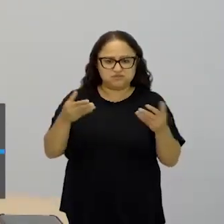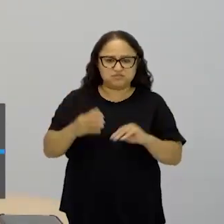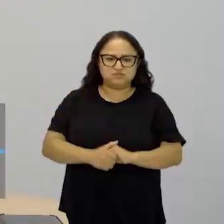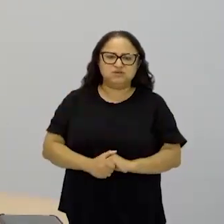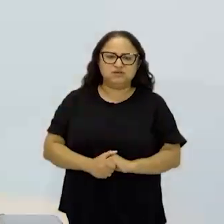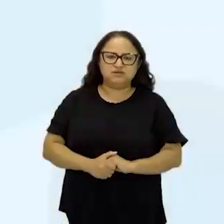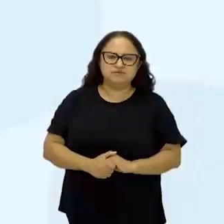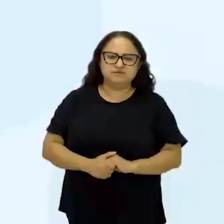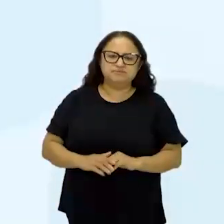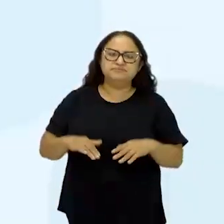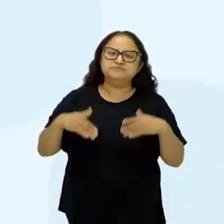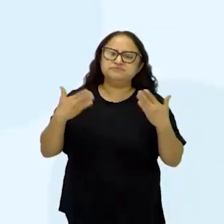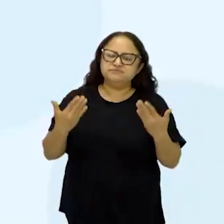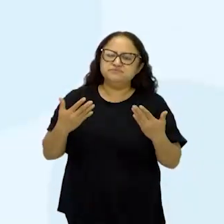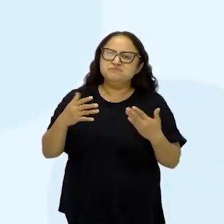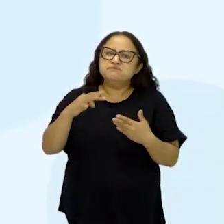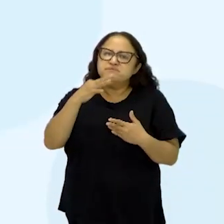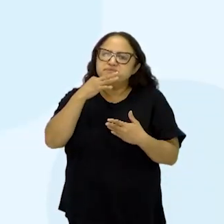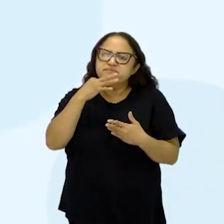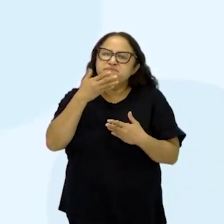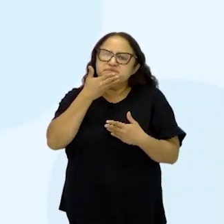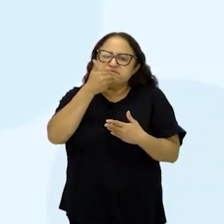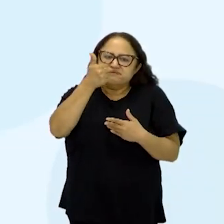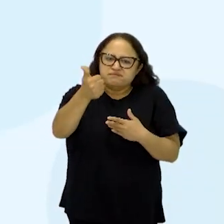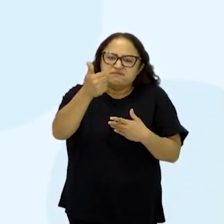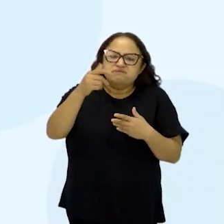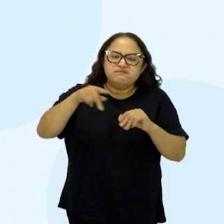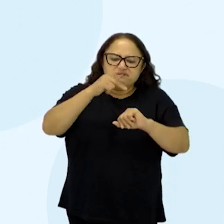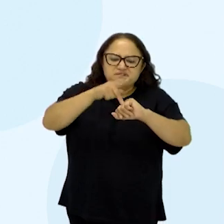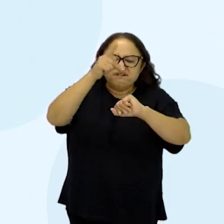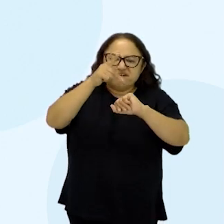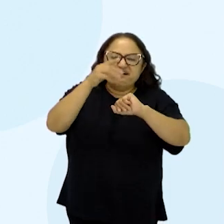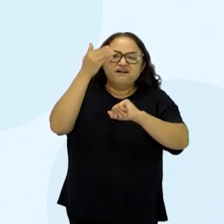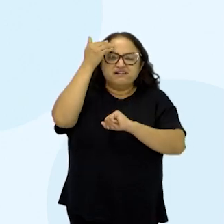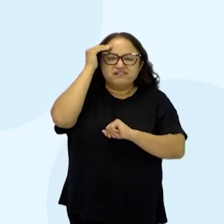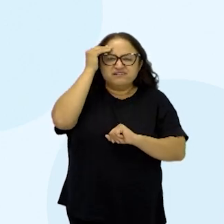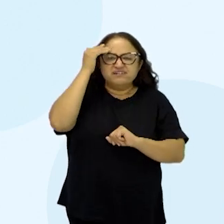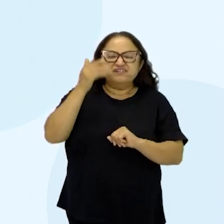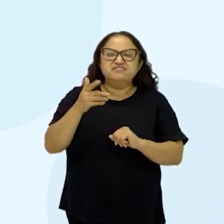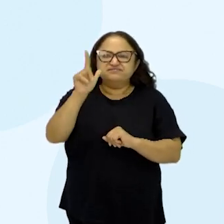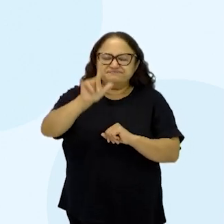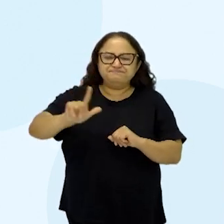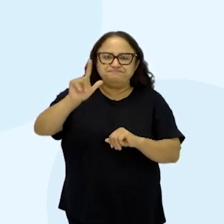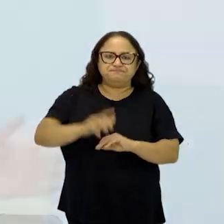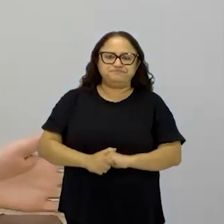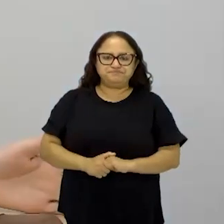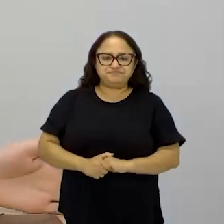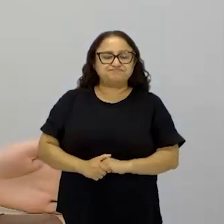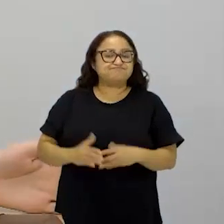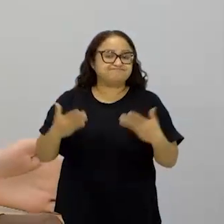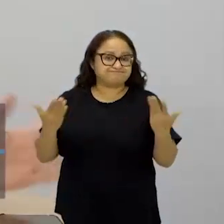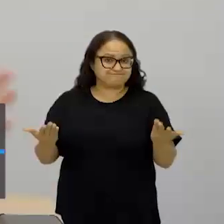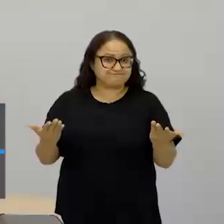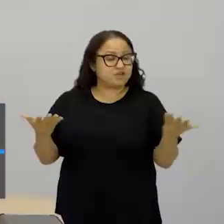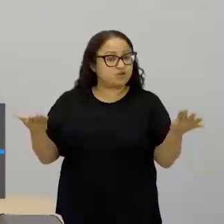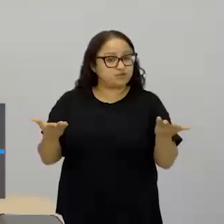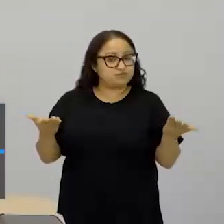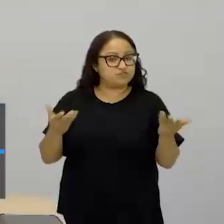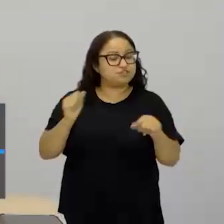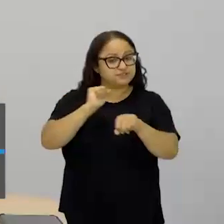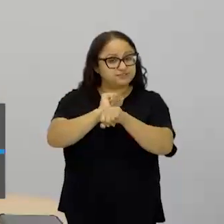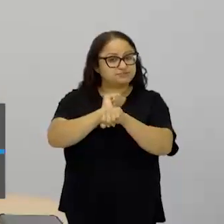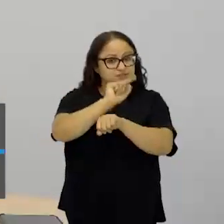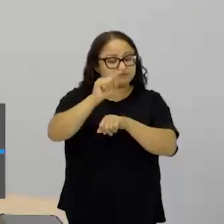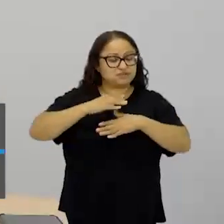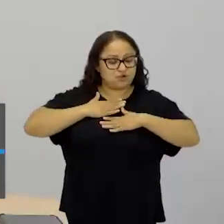Então, a gente veio aí para conhecer um pouquinho esses países e entender bem essa literatura. É isso por hoje, espero que vocês tenham